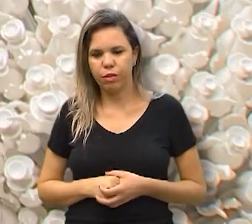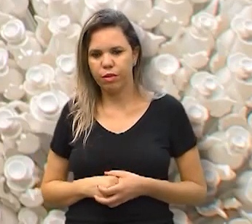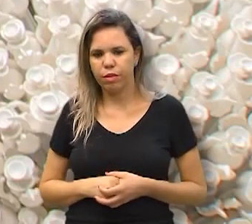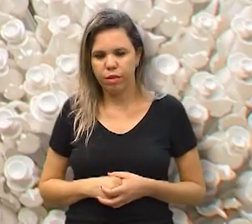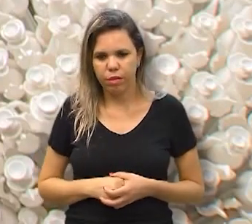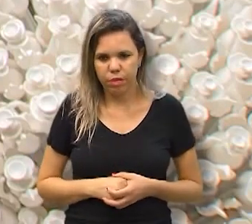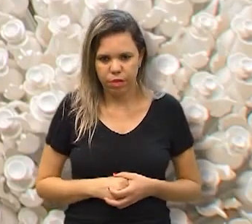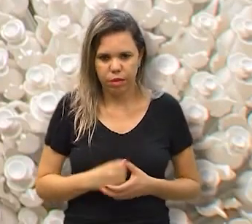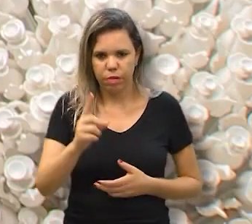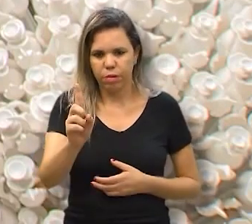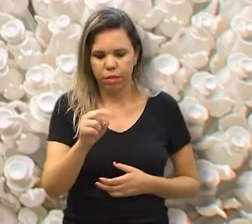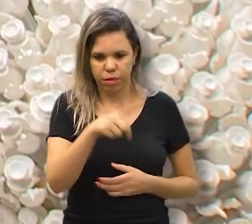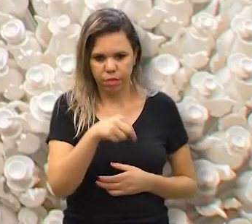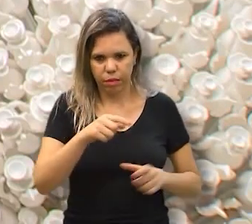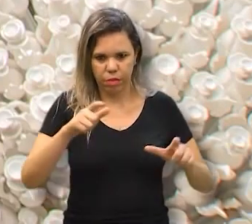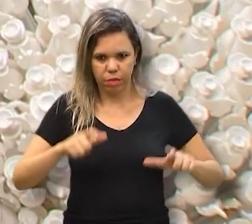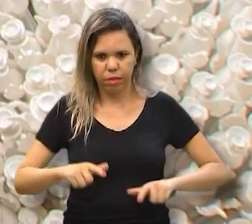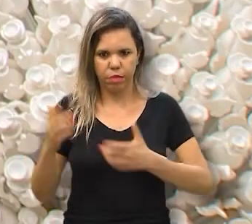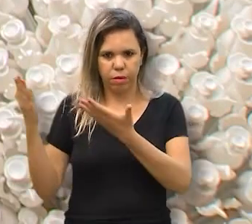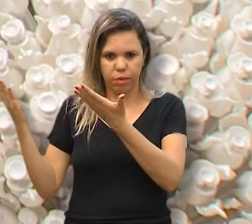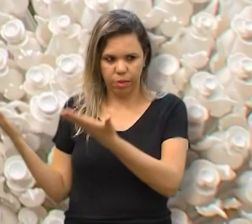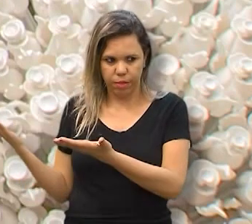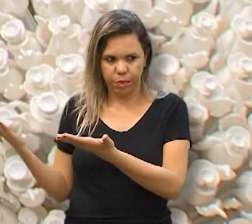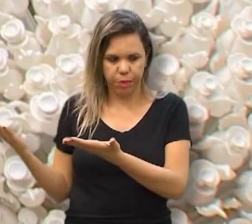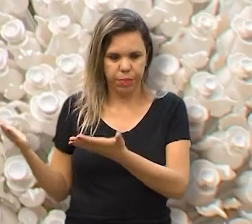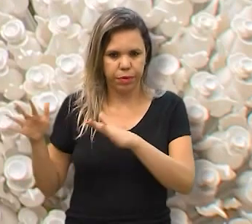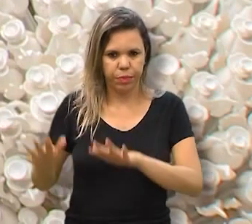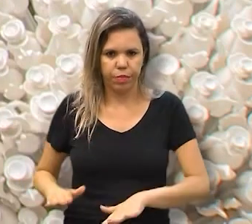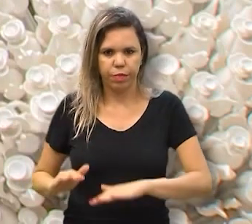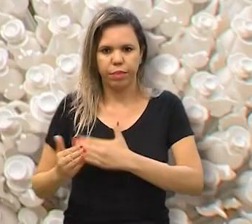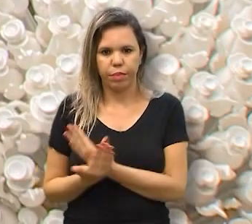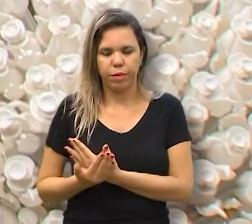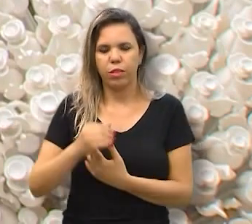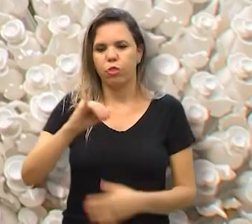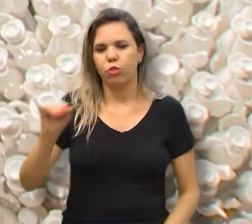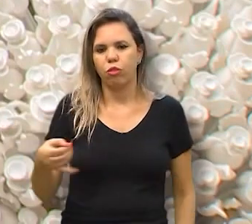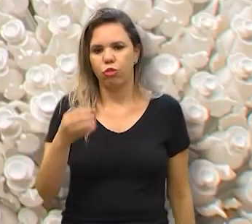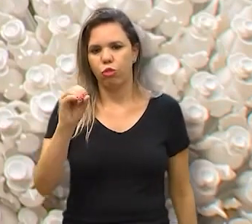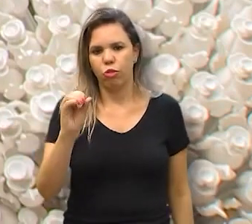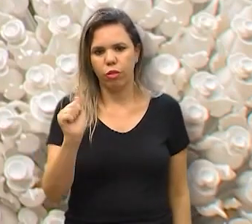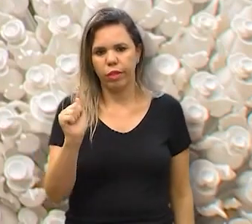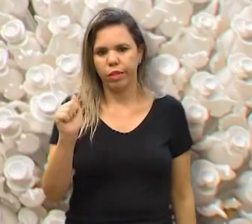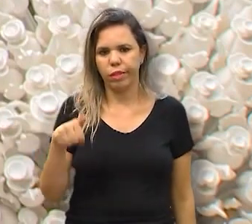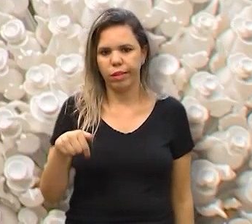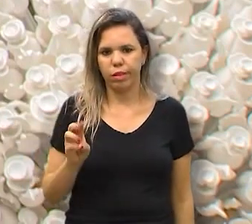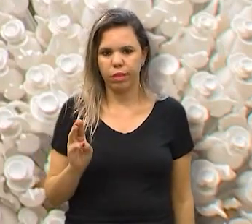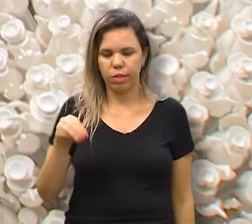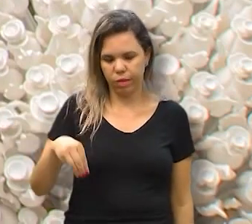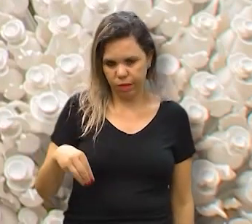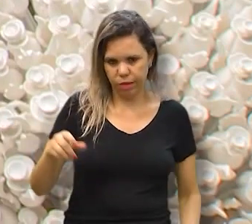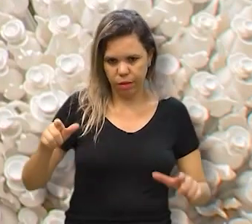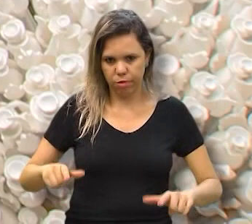na chapa, você pode vir aqui no Vila Paraíso. A gente fica aqui em Joaquim Egídio. A gente está numa área de